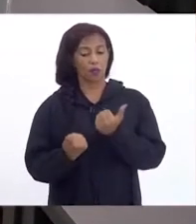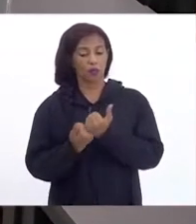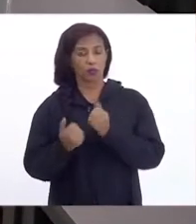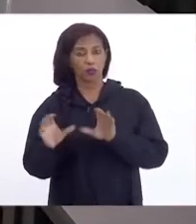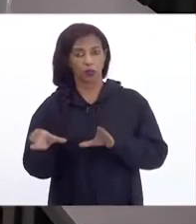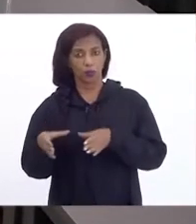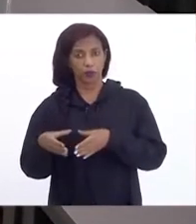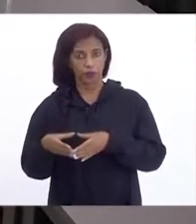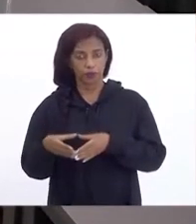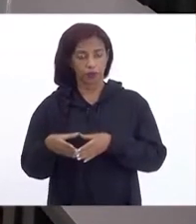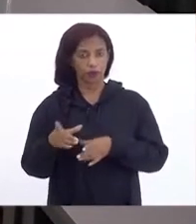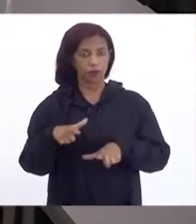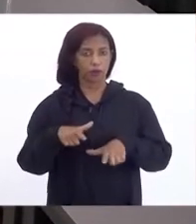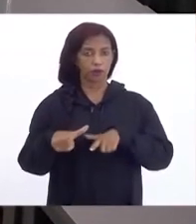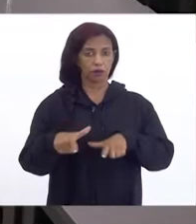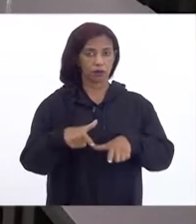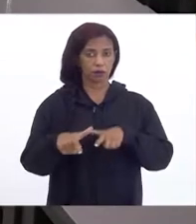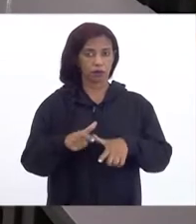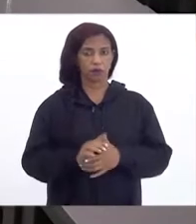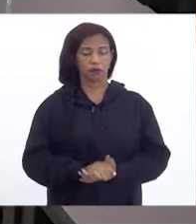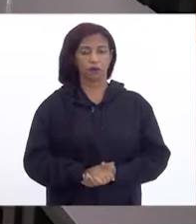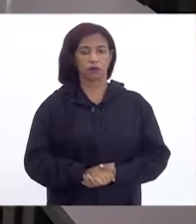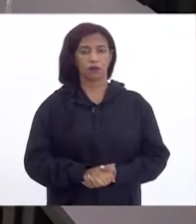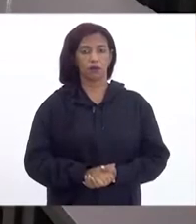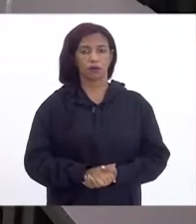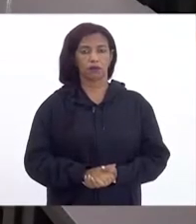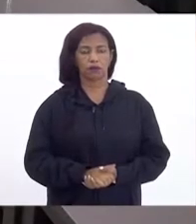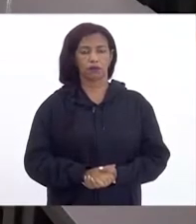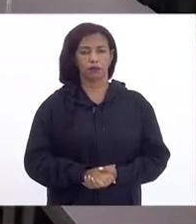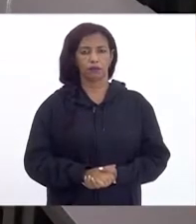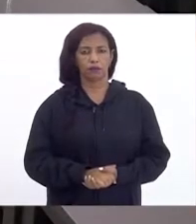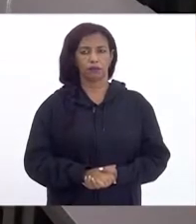subcomissão trabalha